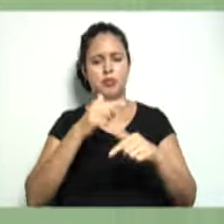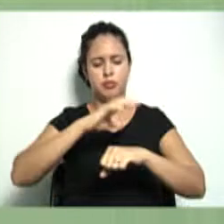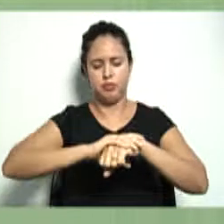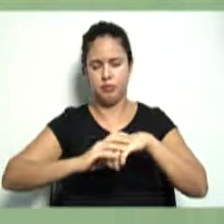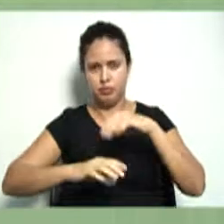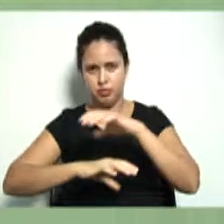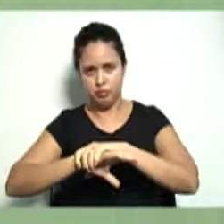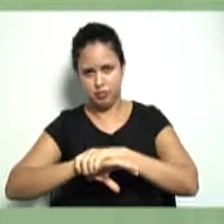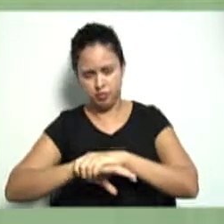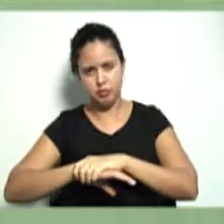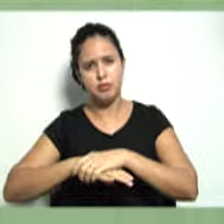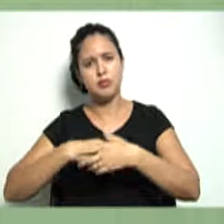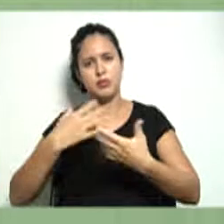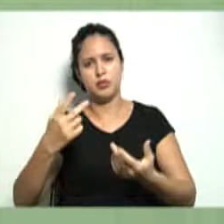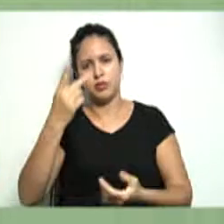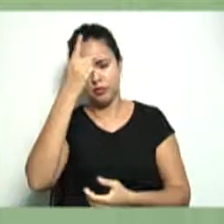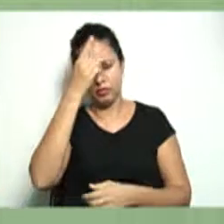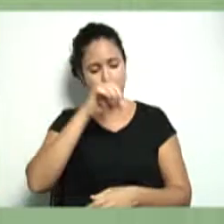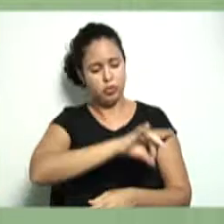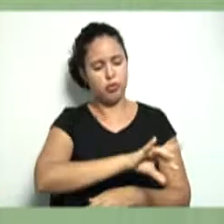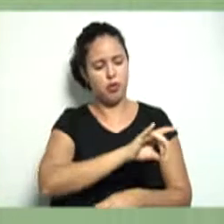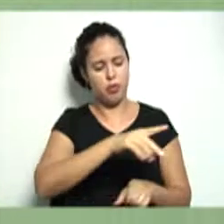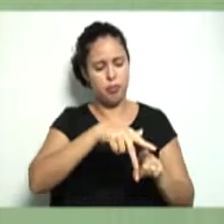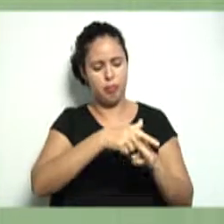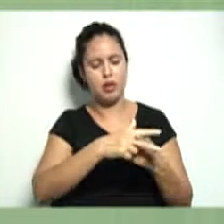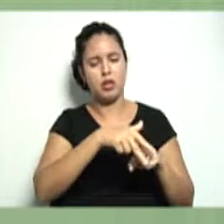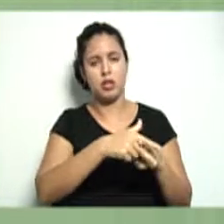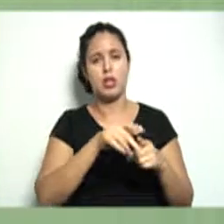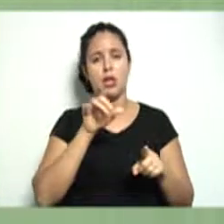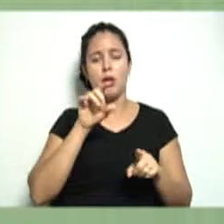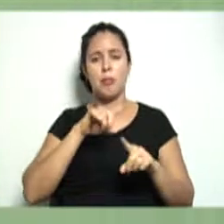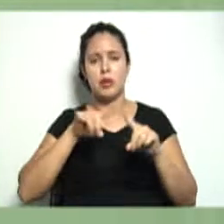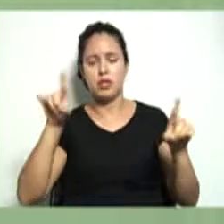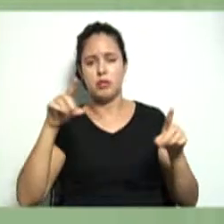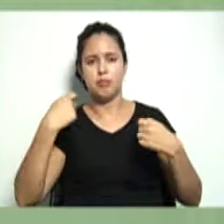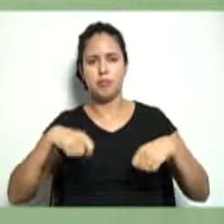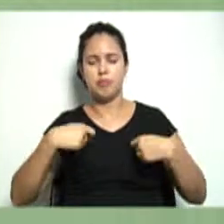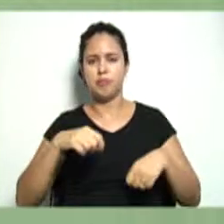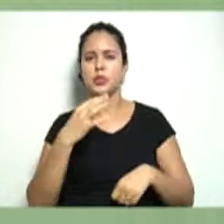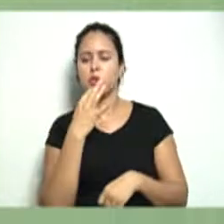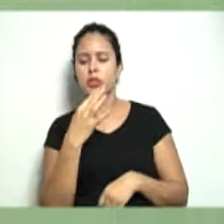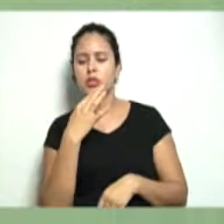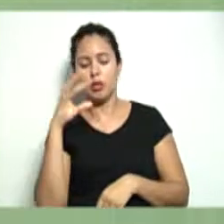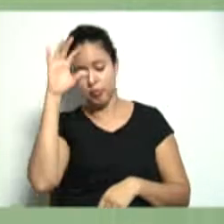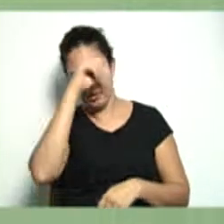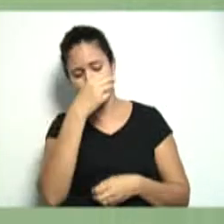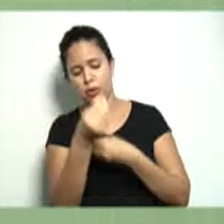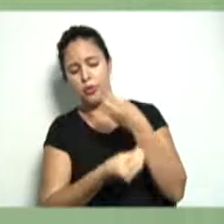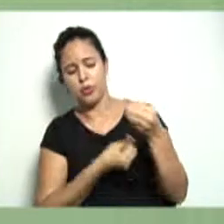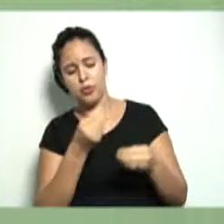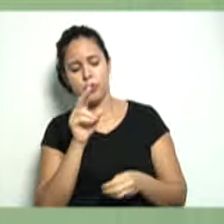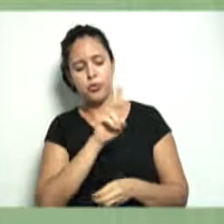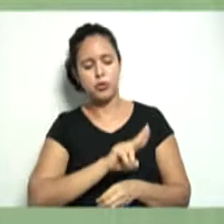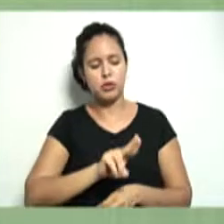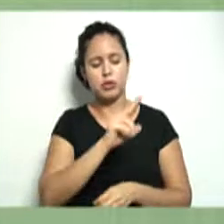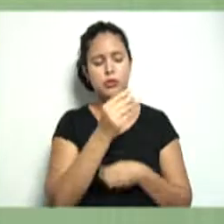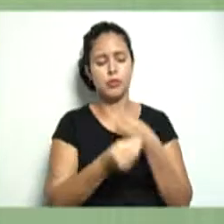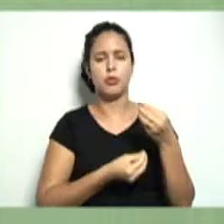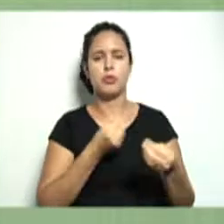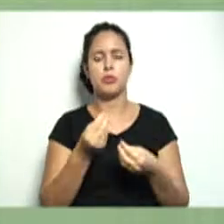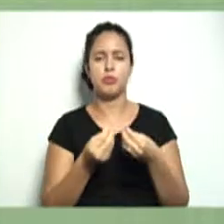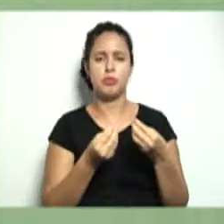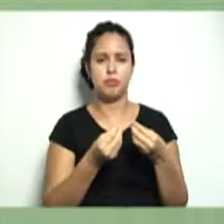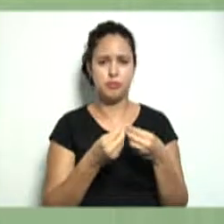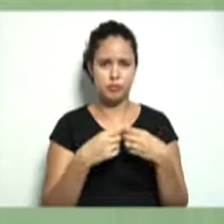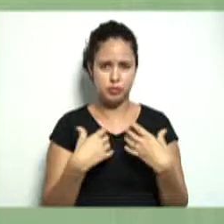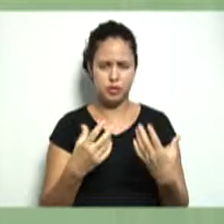pela máquina. Entretanto, exigiam um conhecimento mínimo geral. Se antes o homem dominava todo o